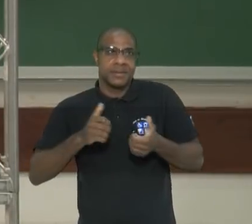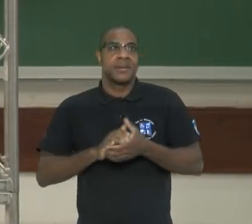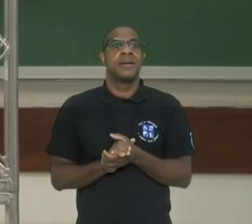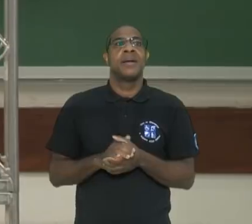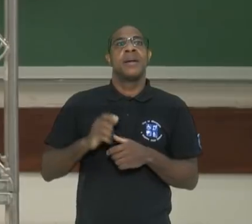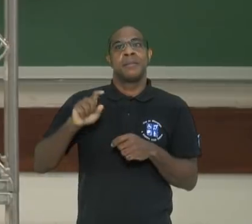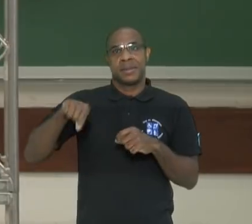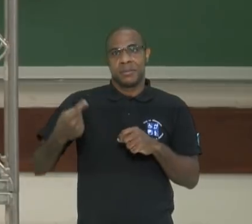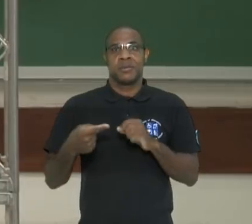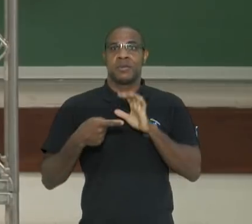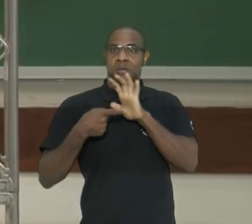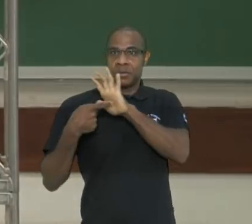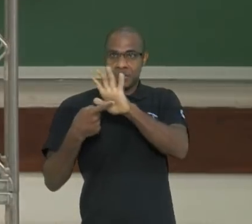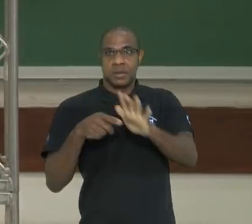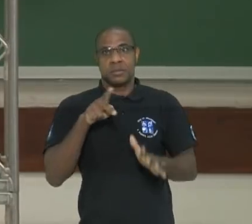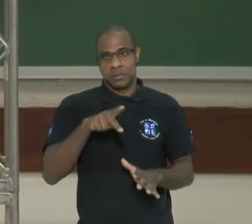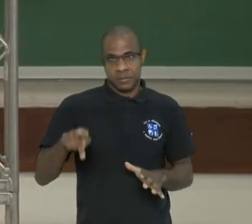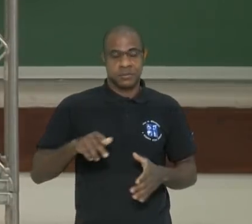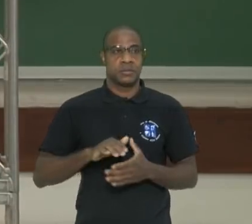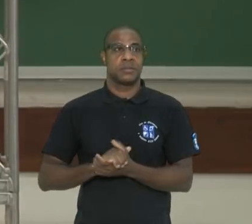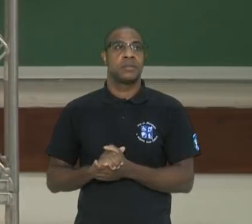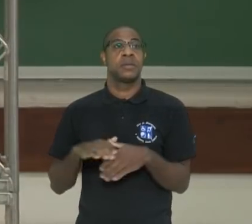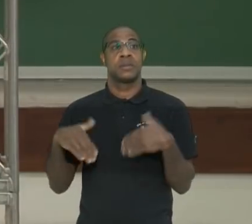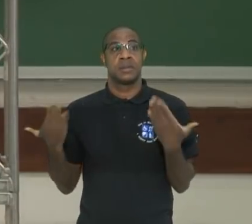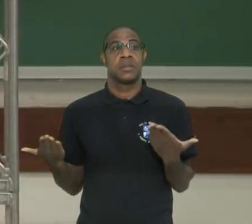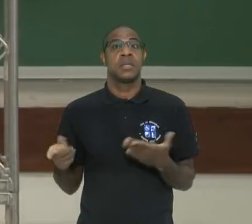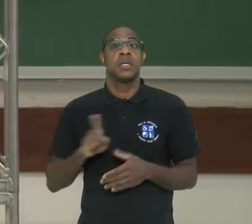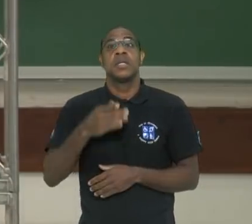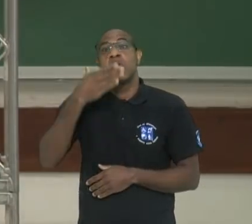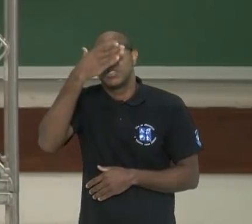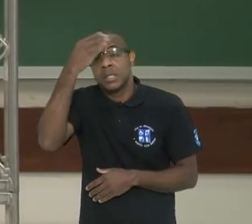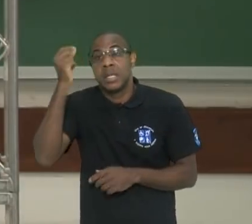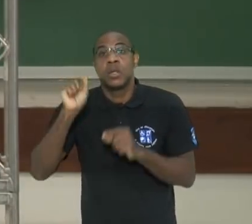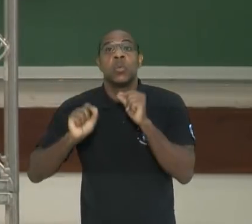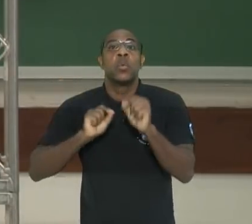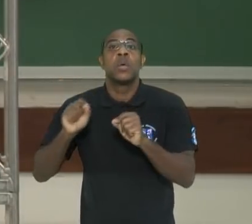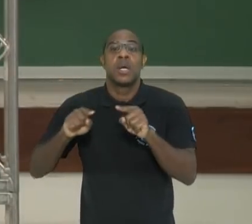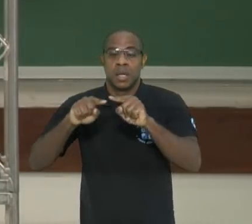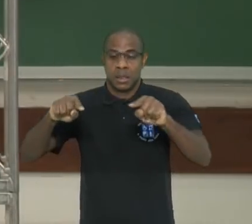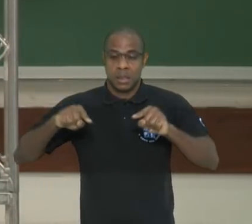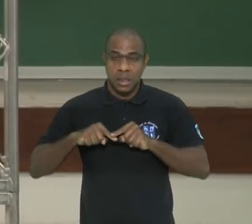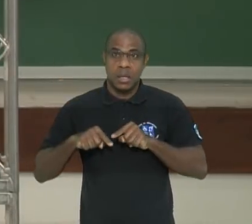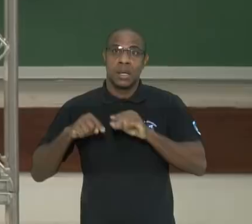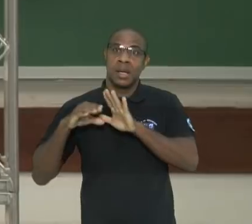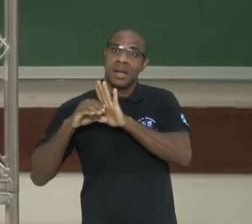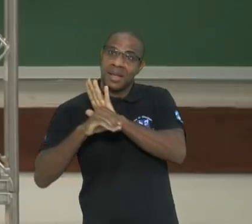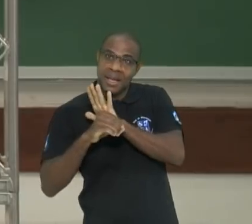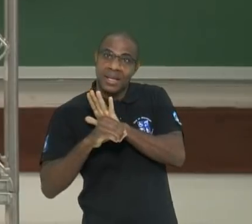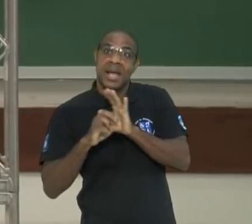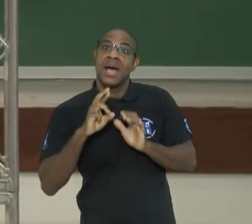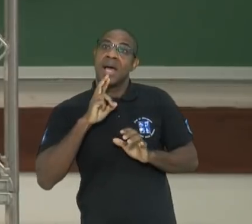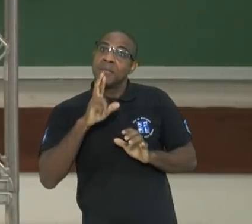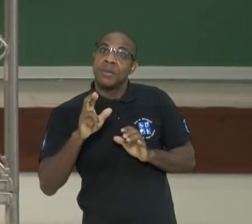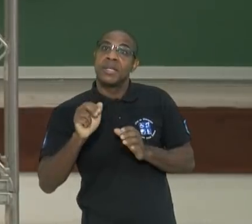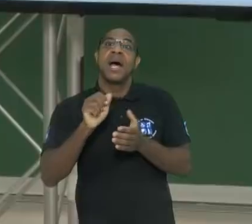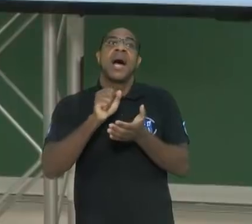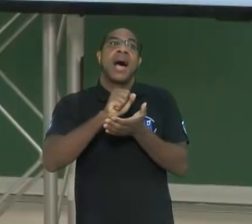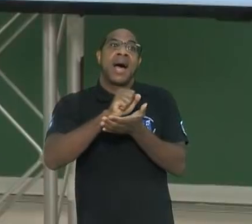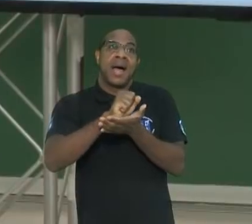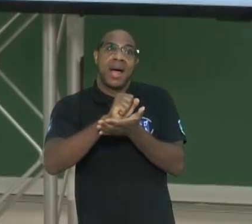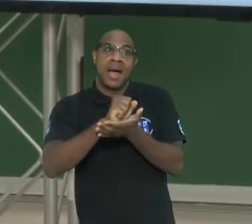mostrar isso para o seu professor. Pessoal, não esqueçam também de acessar o Classroom, responder aquela